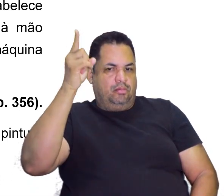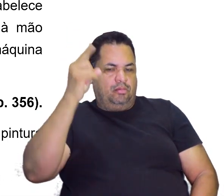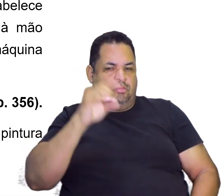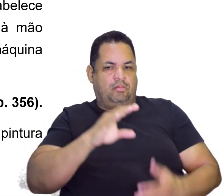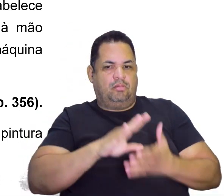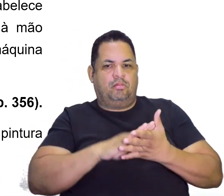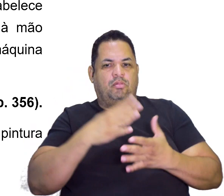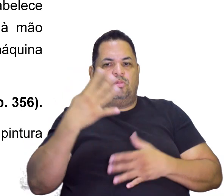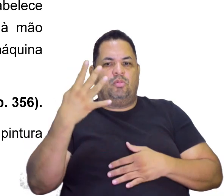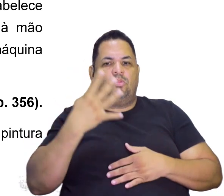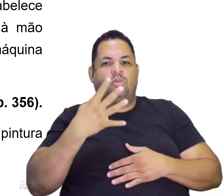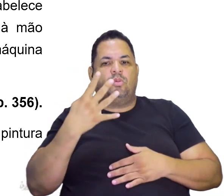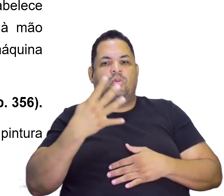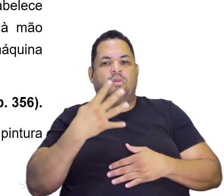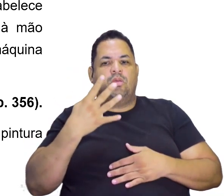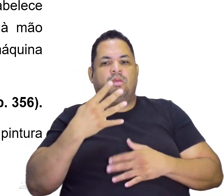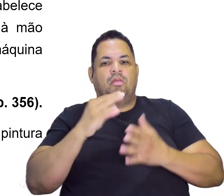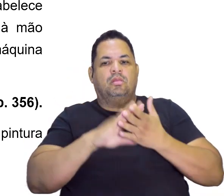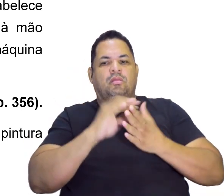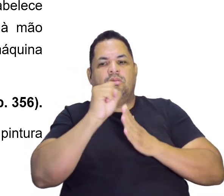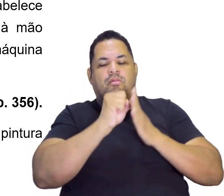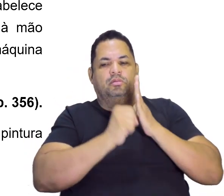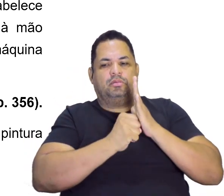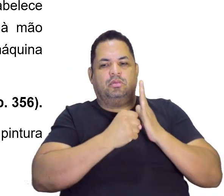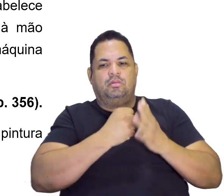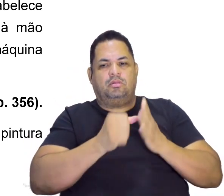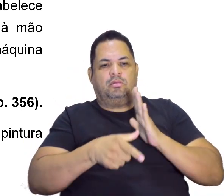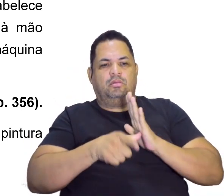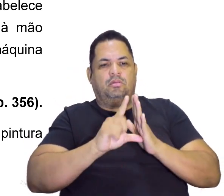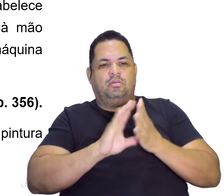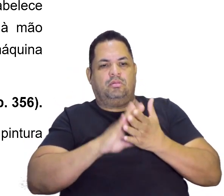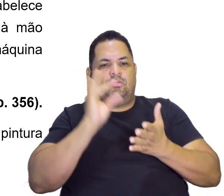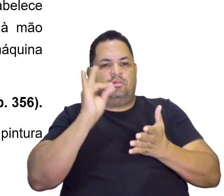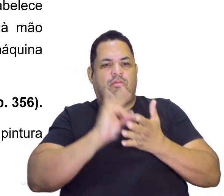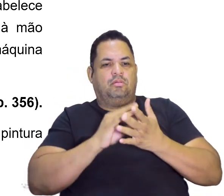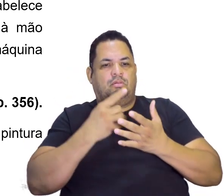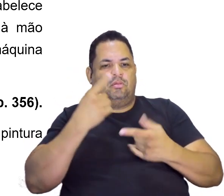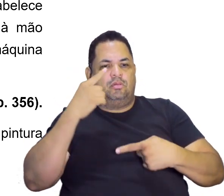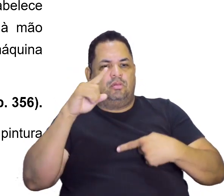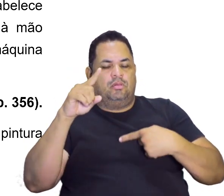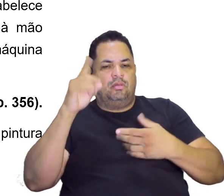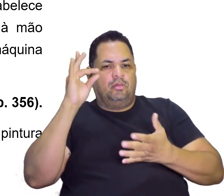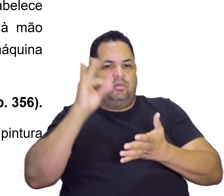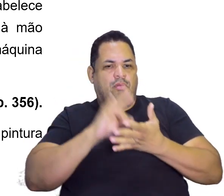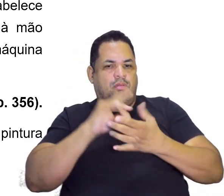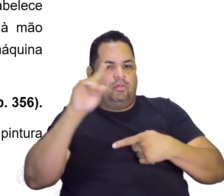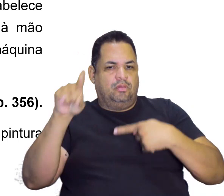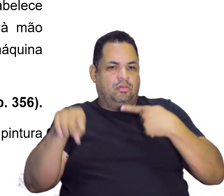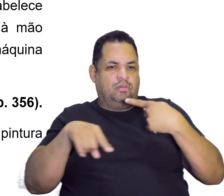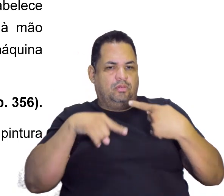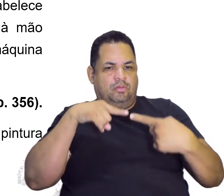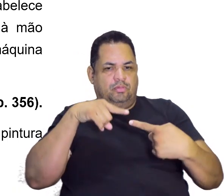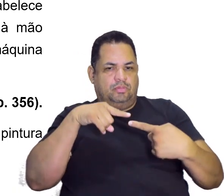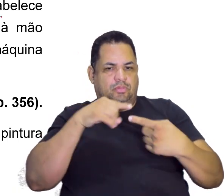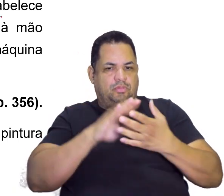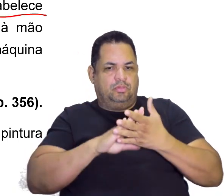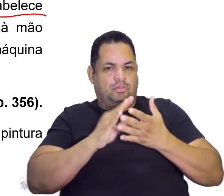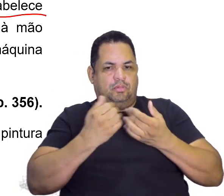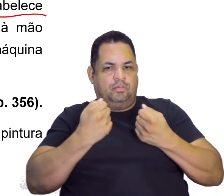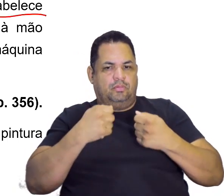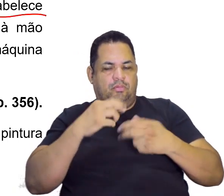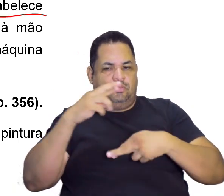um quarto de século antes, confirmará a verdade objetiva da perspectiva renascentista,